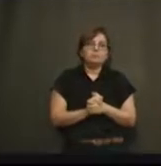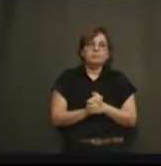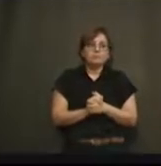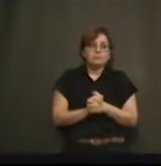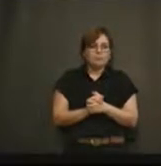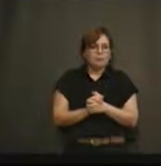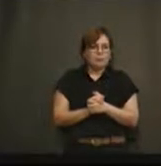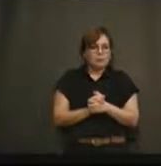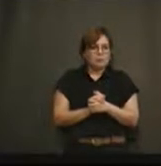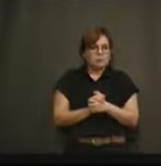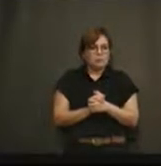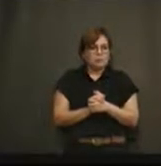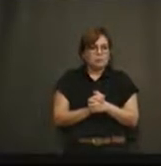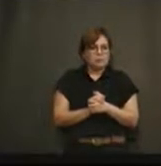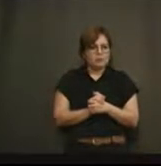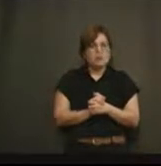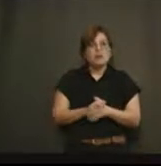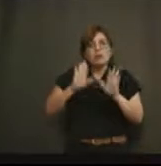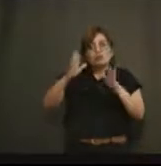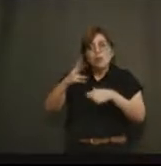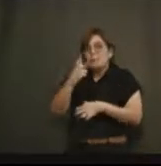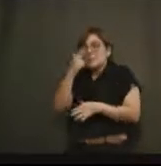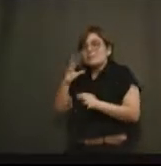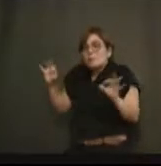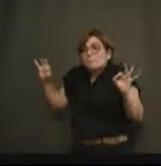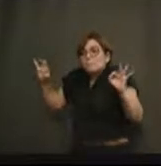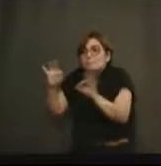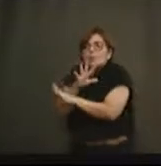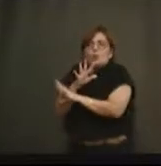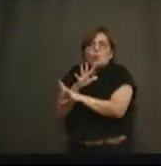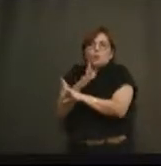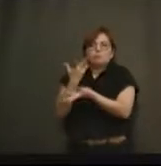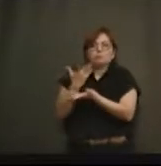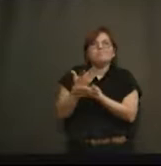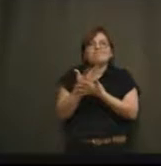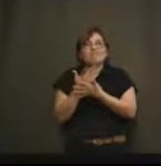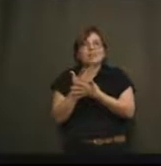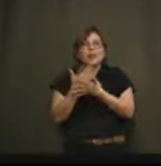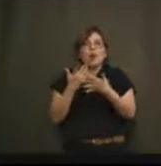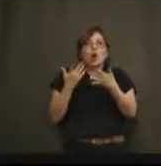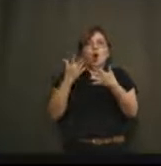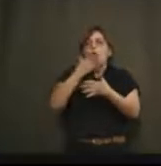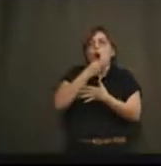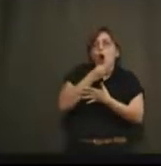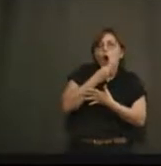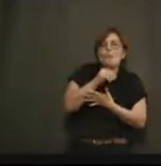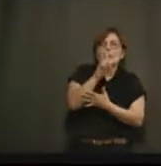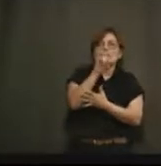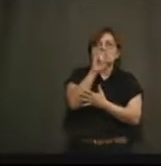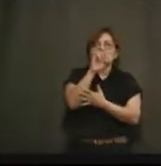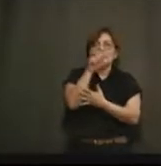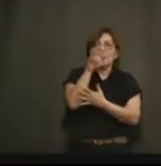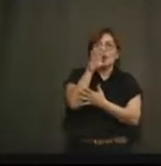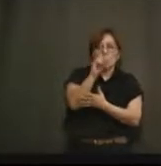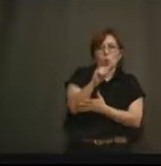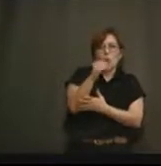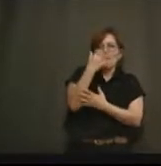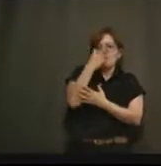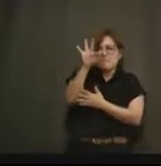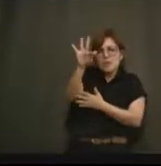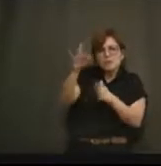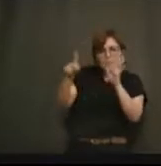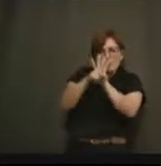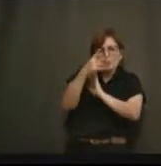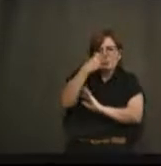parece pronta. O francês, o matemático francês Dieudonné, do grupo que integrou o grupo